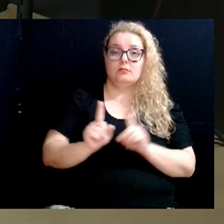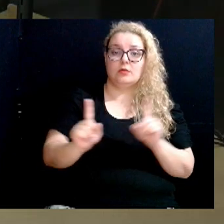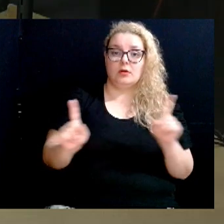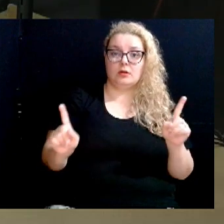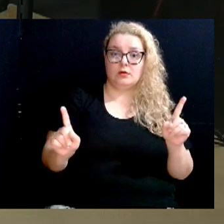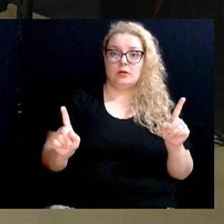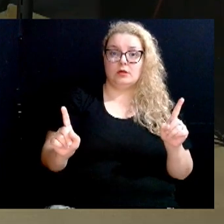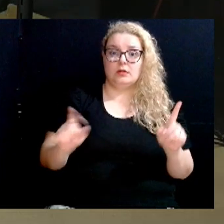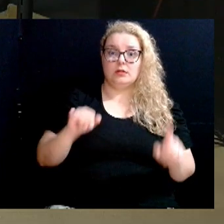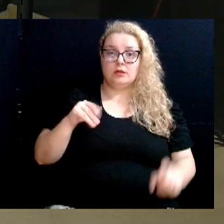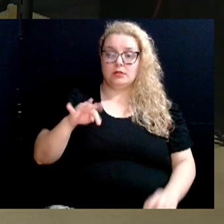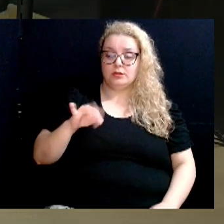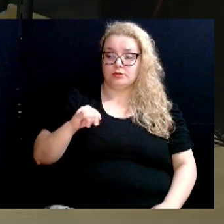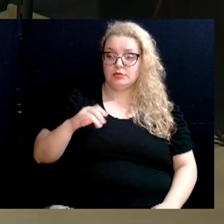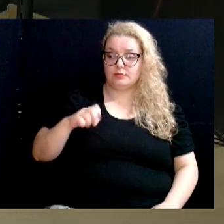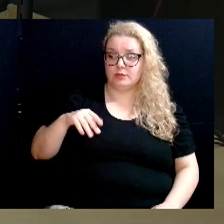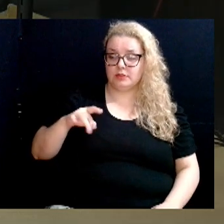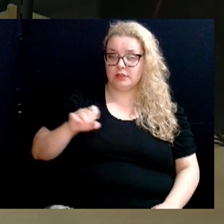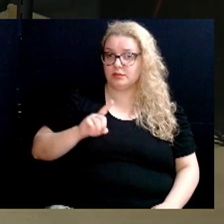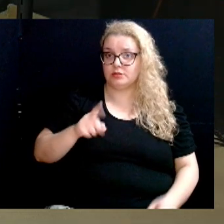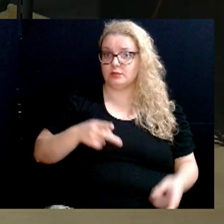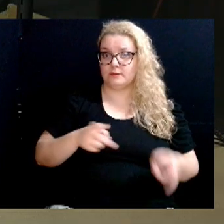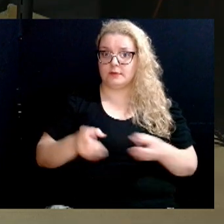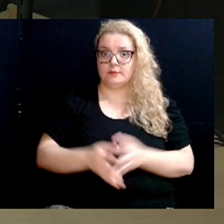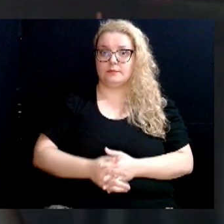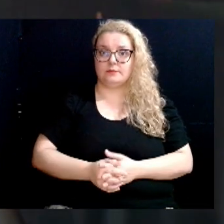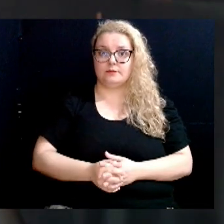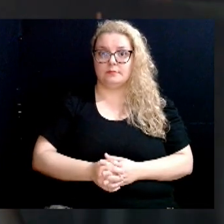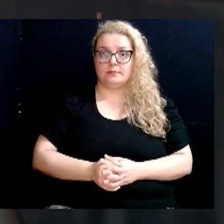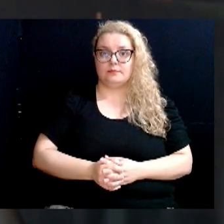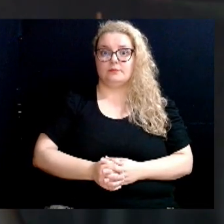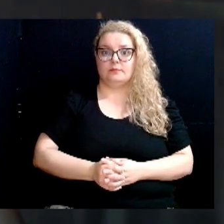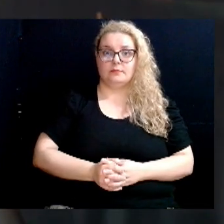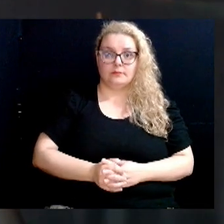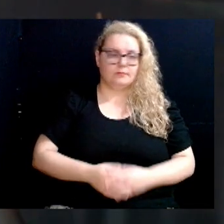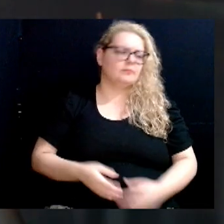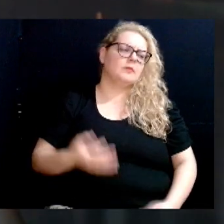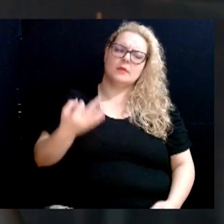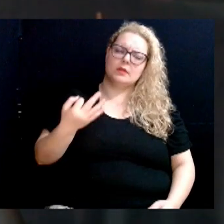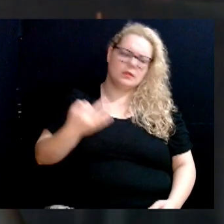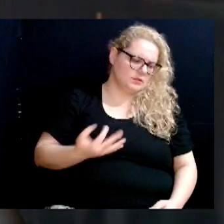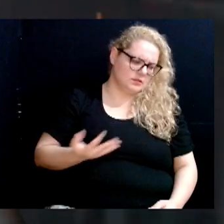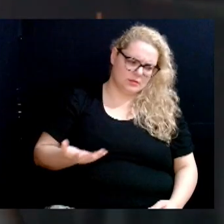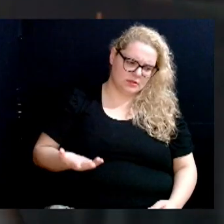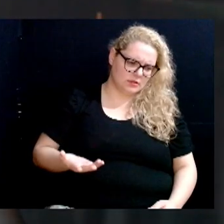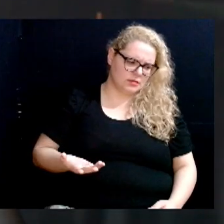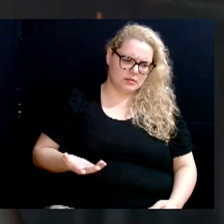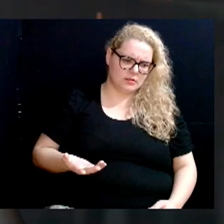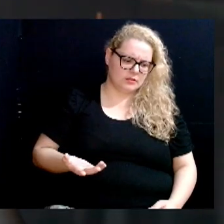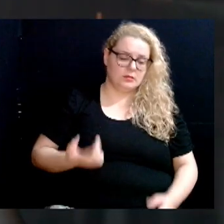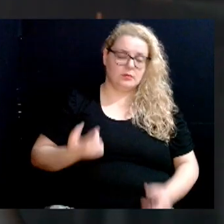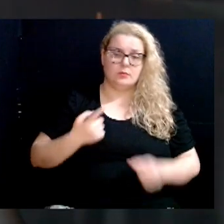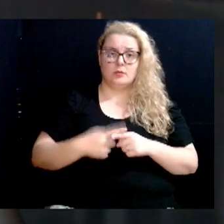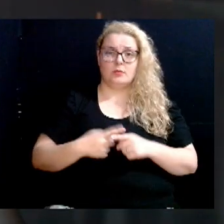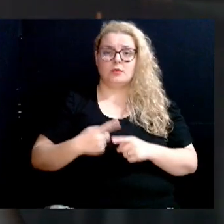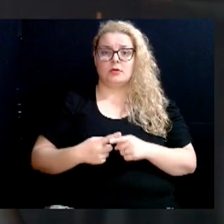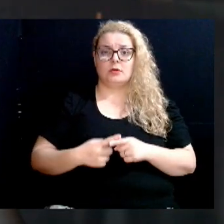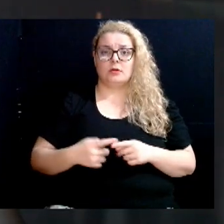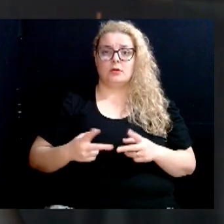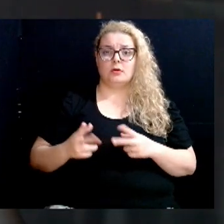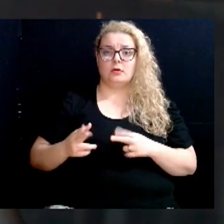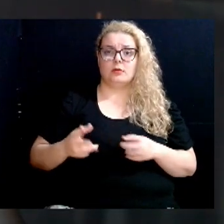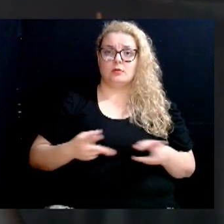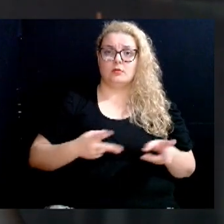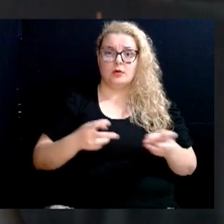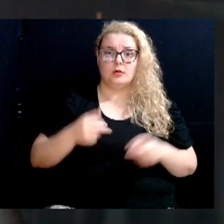sem perceber? Amanda. Com absoluta certeza, né? Porque o que a gente está olhando aí talvez é uma